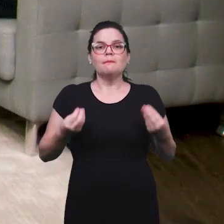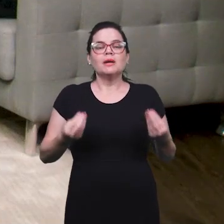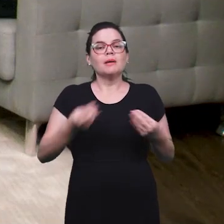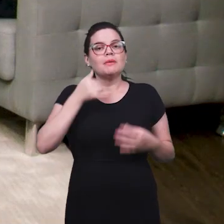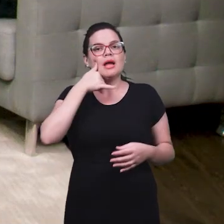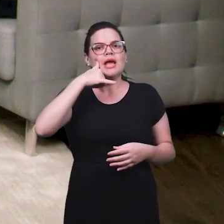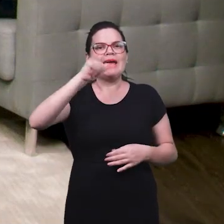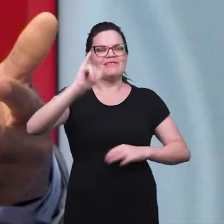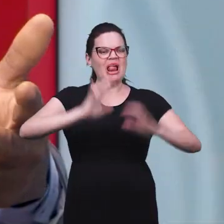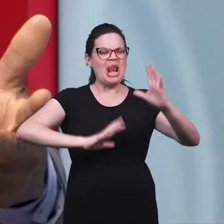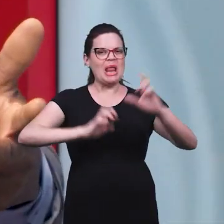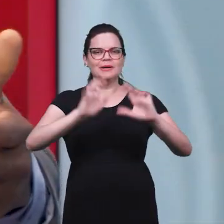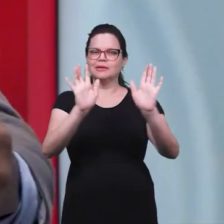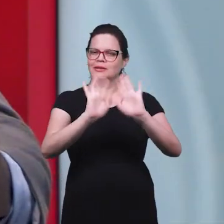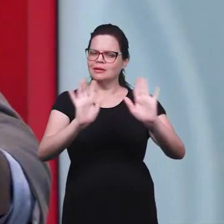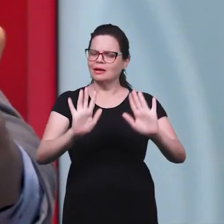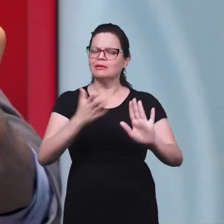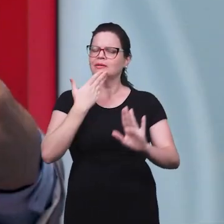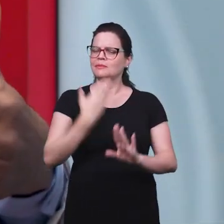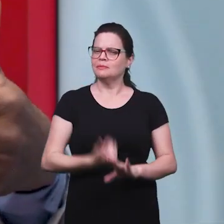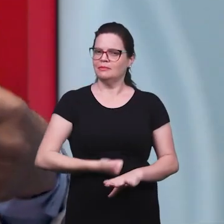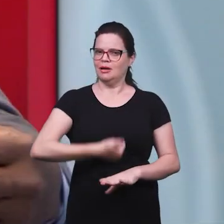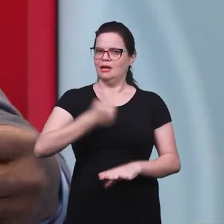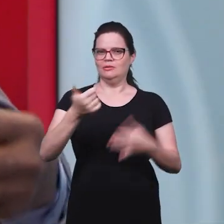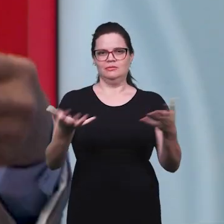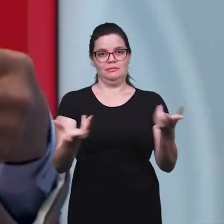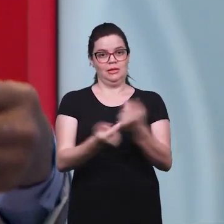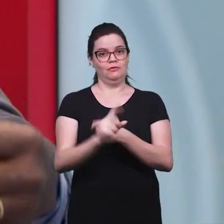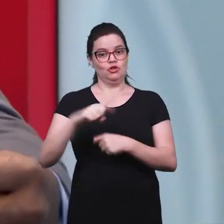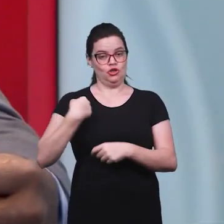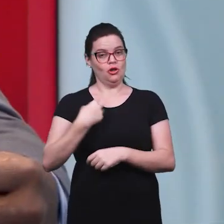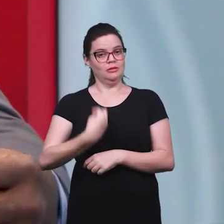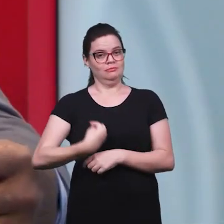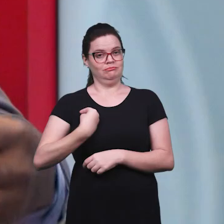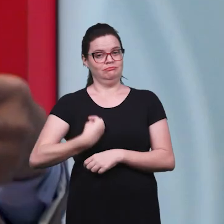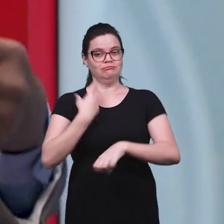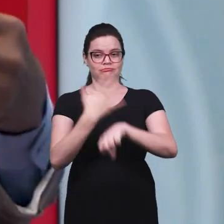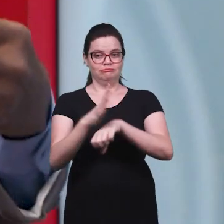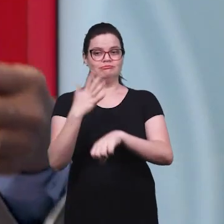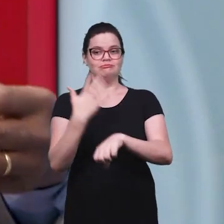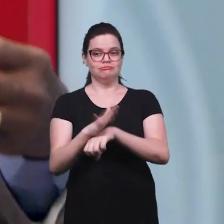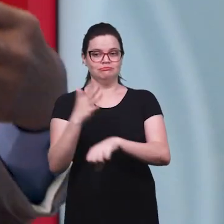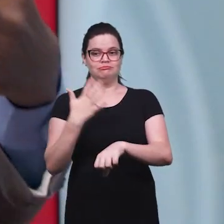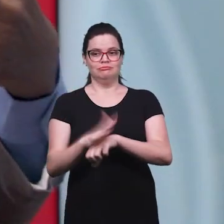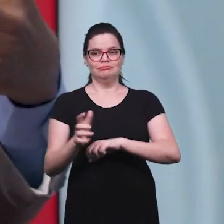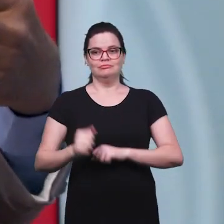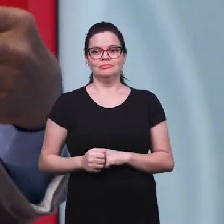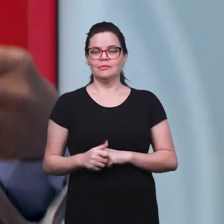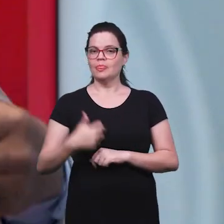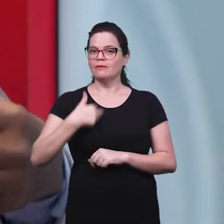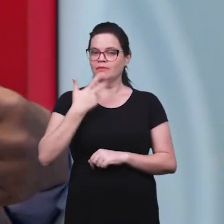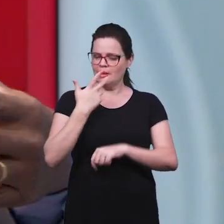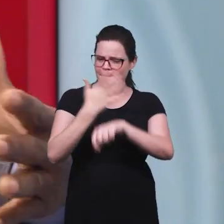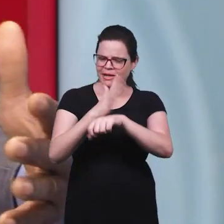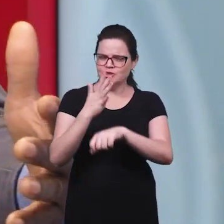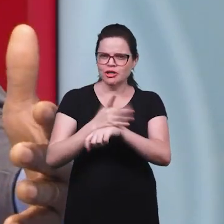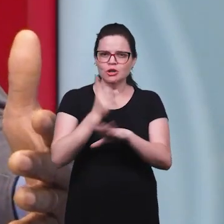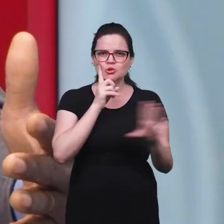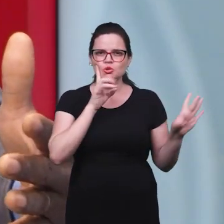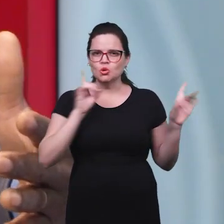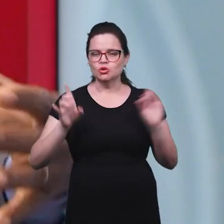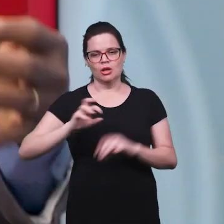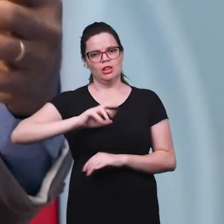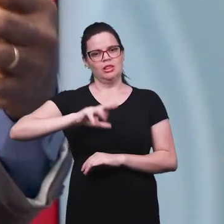conflitos mesmo, né? E isso é maravilhoso, porque a gente vive isso na prática. Sim. Eu sempre falo que a gente vive na prática. Não é